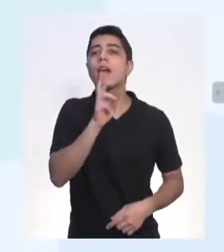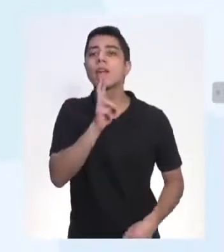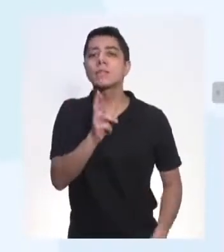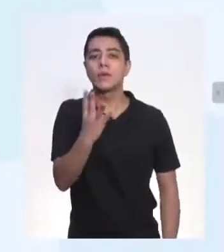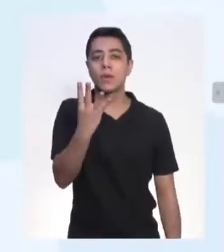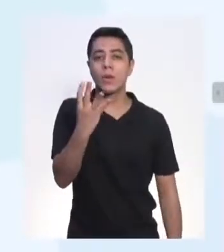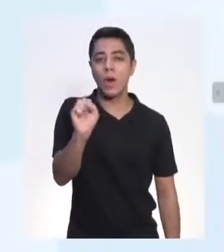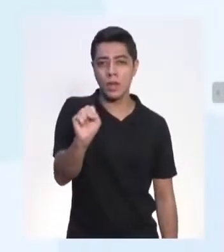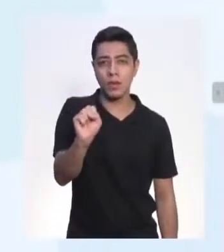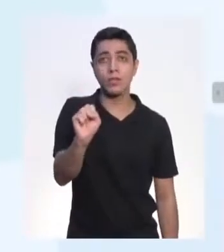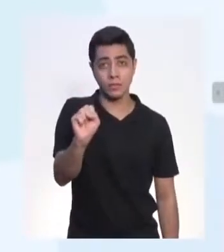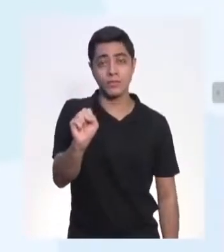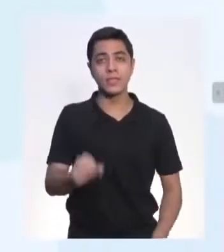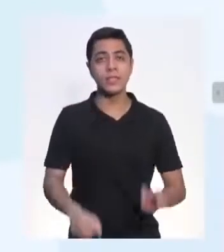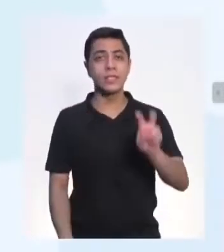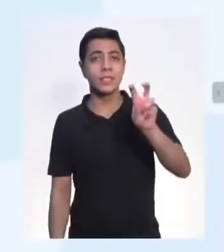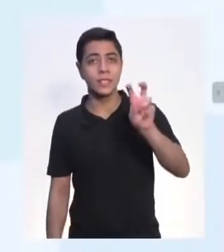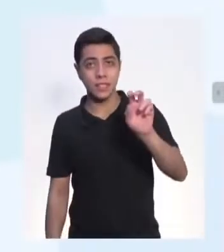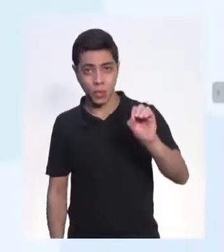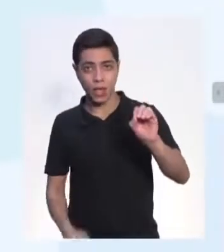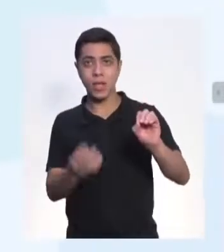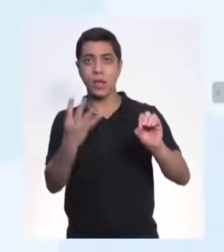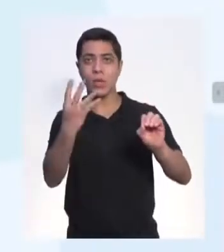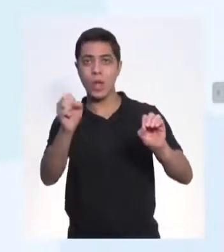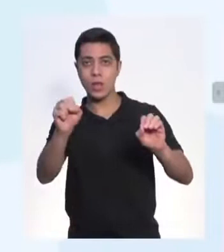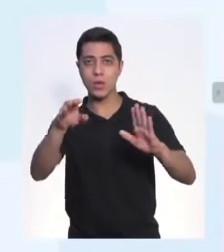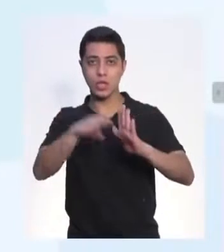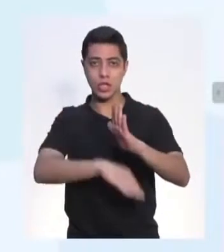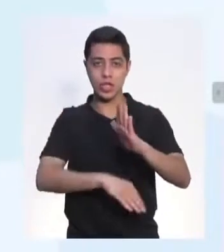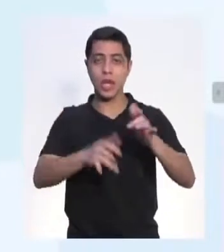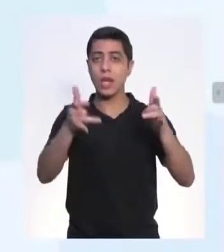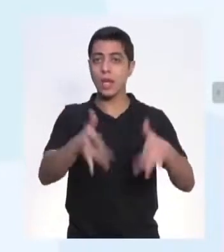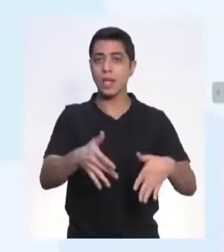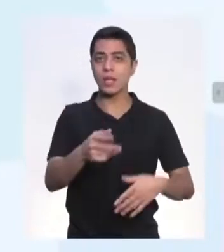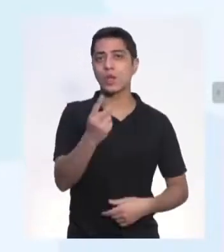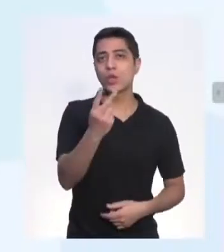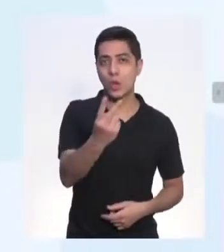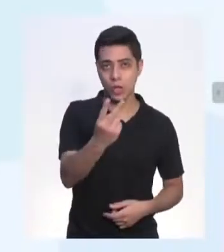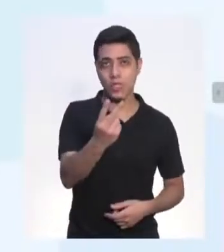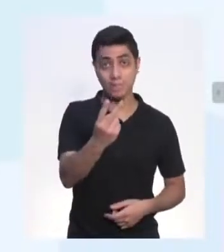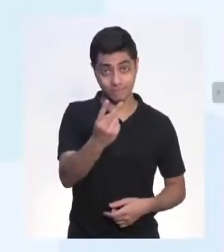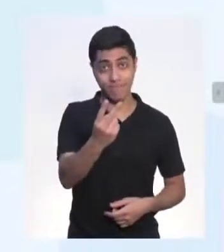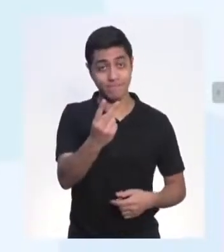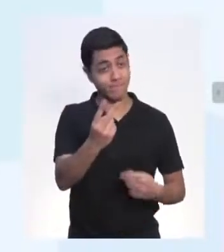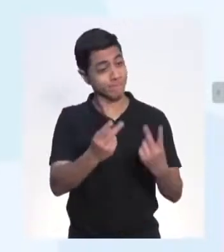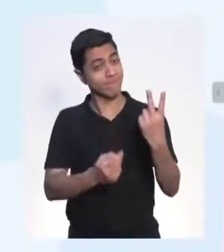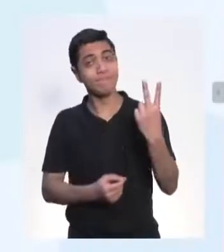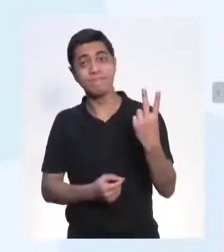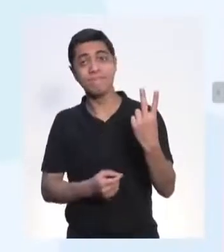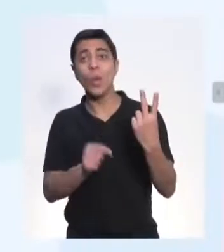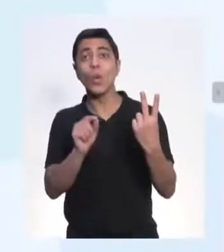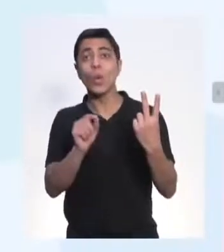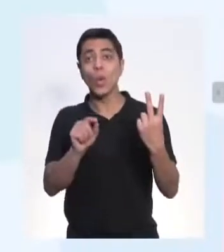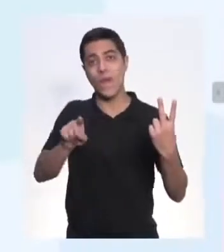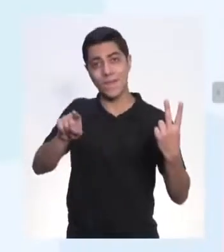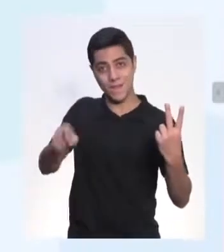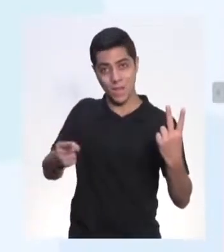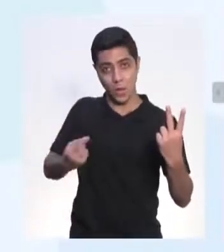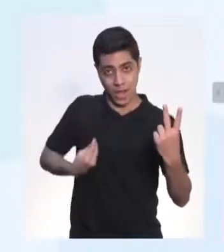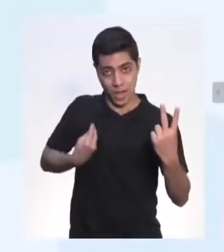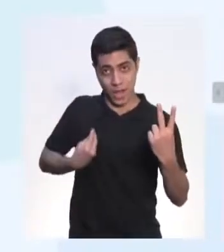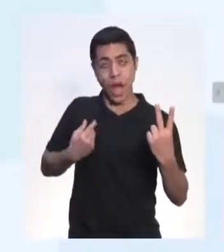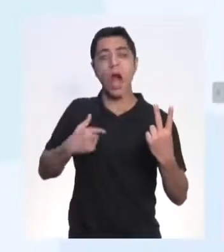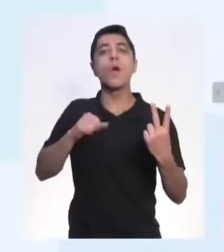50 tira 48, 2. Muito bem. A vírgula me dá direito a pôr um 0. Então, vou colocar um zerinho